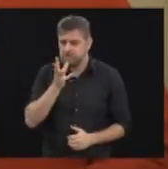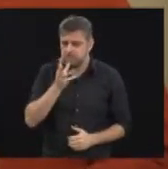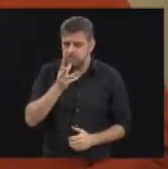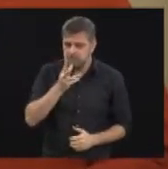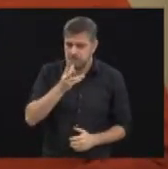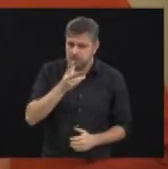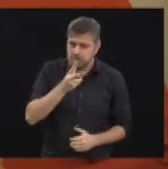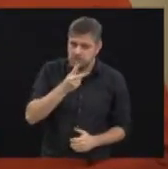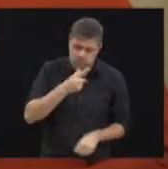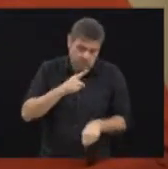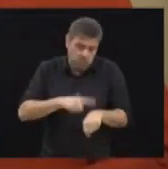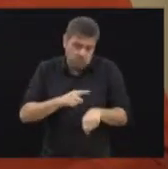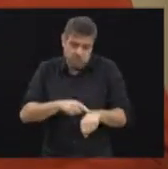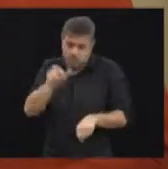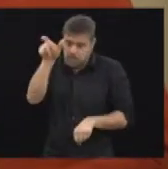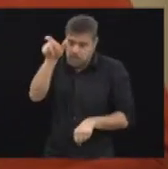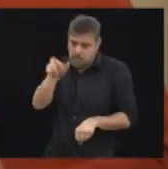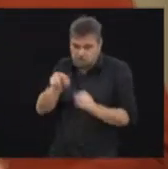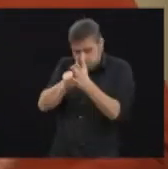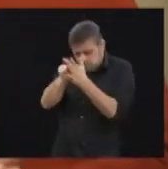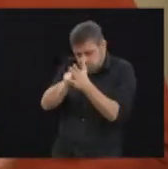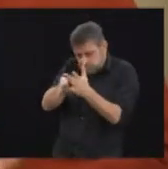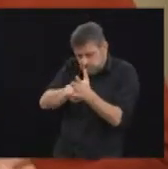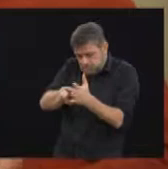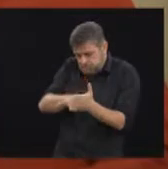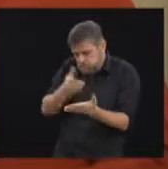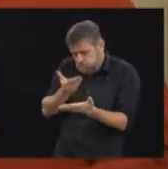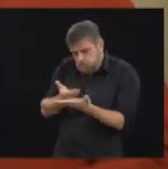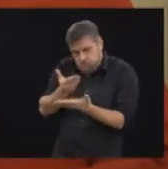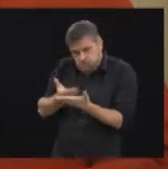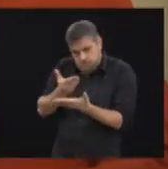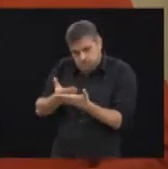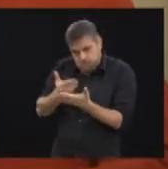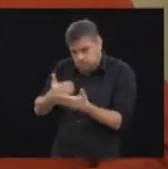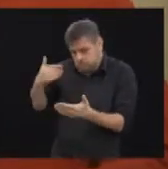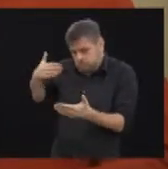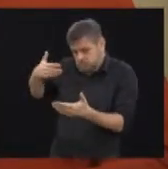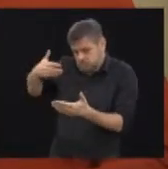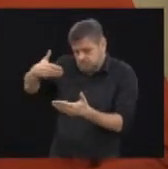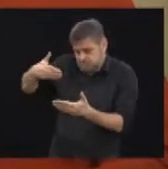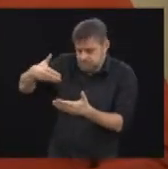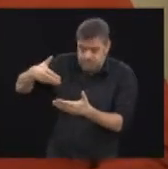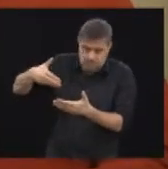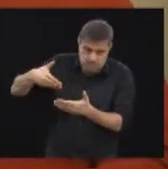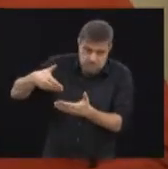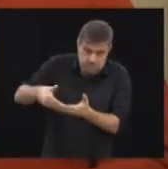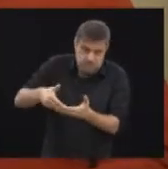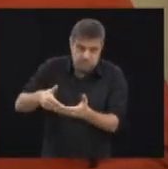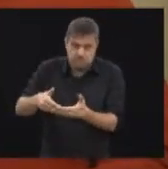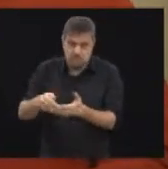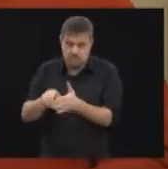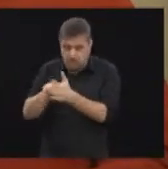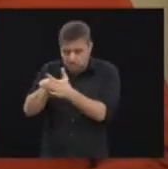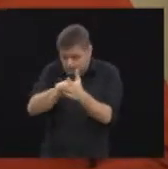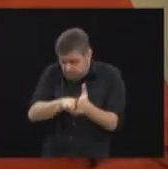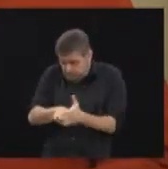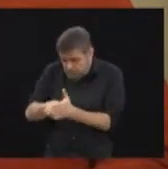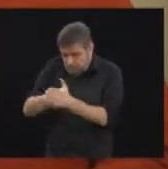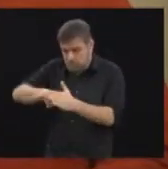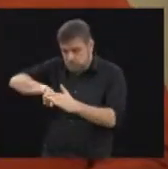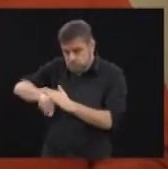pode demorar de acordo com o tempo que o médico formado